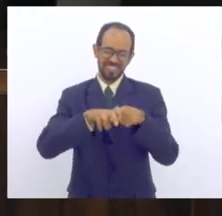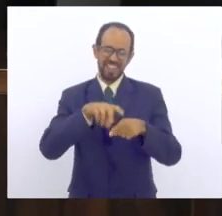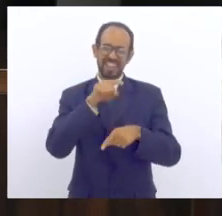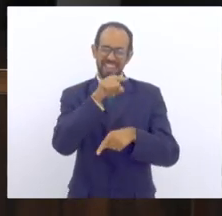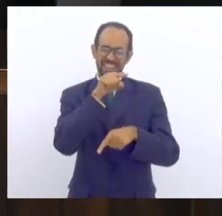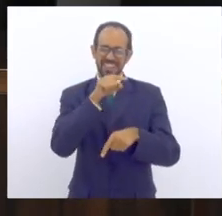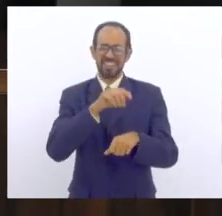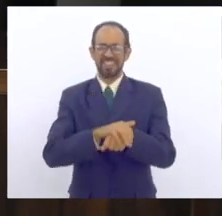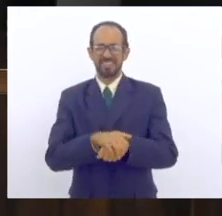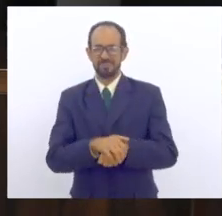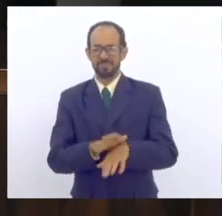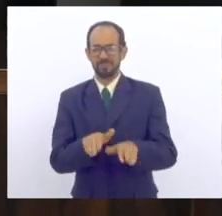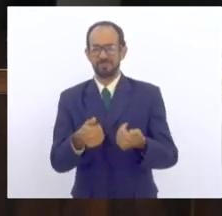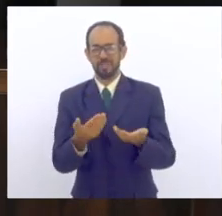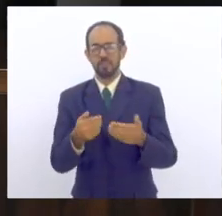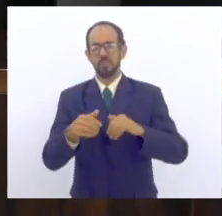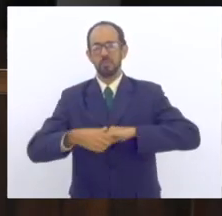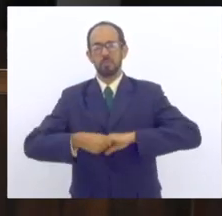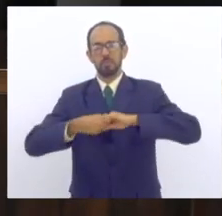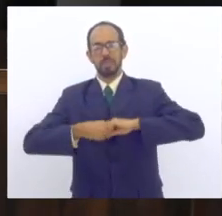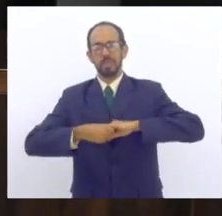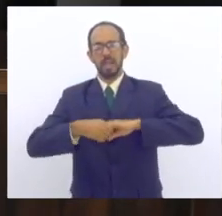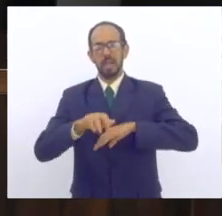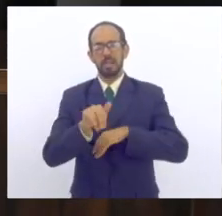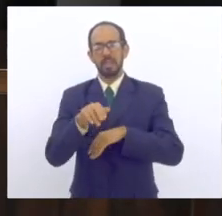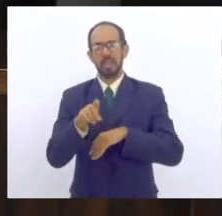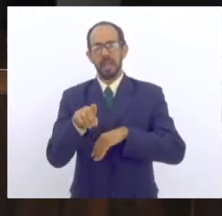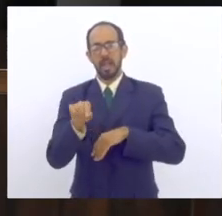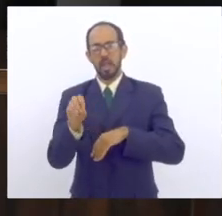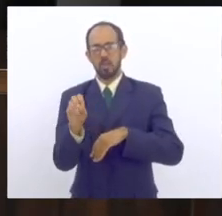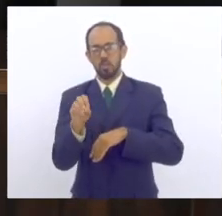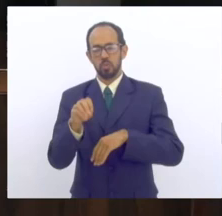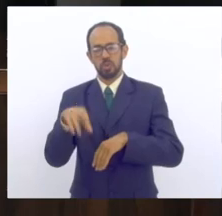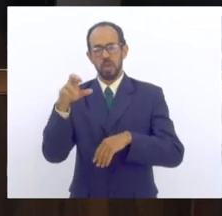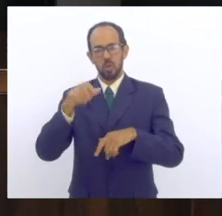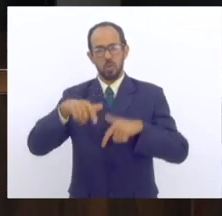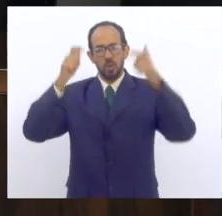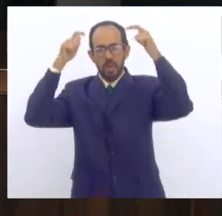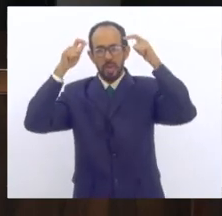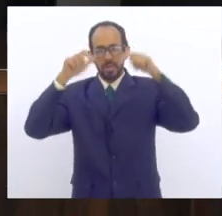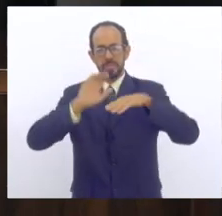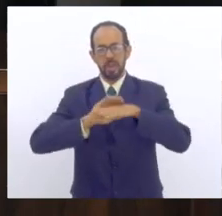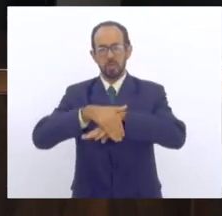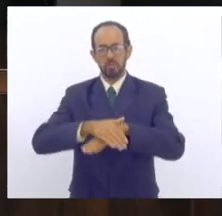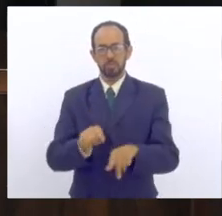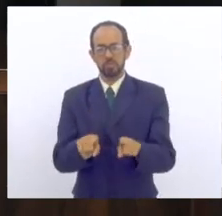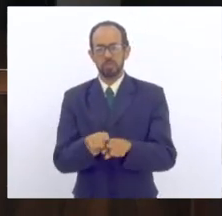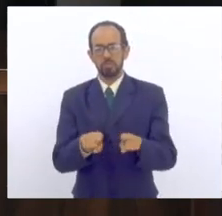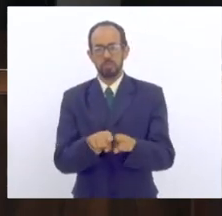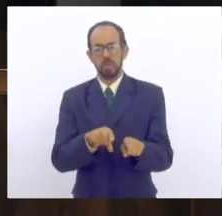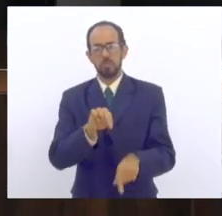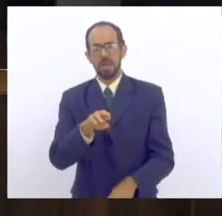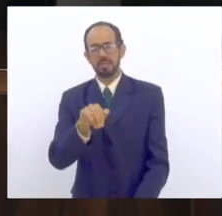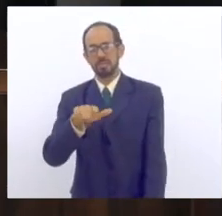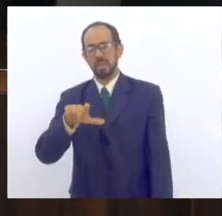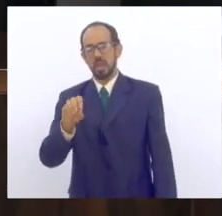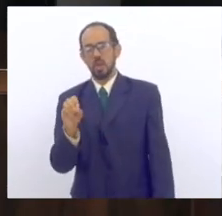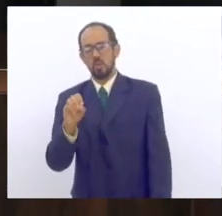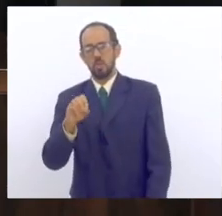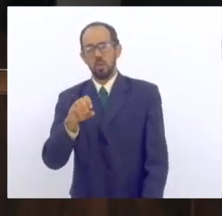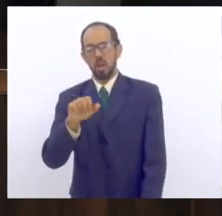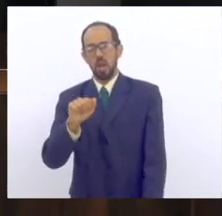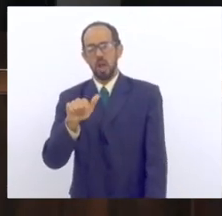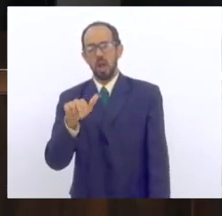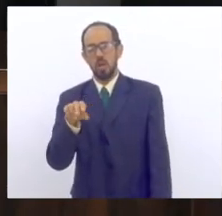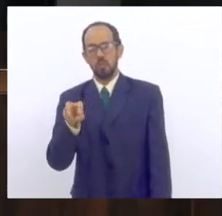então saudal Ricardo Amaral aqui o nosso amigo o rei da noite Saudade também Marcelo Alves presidente